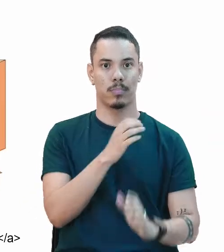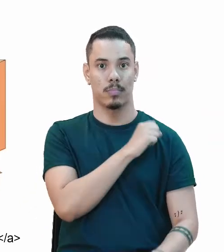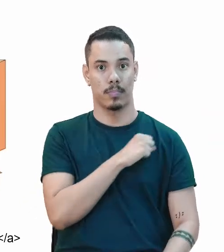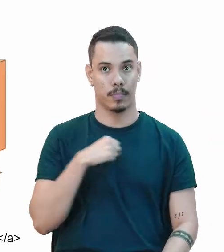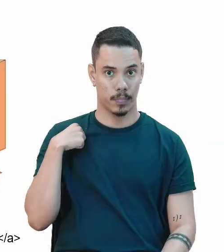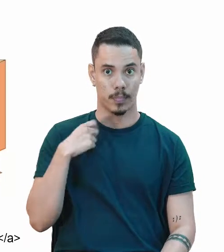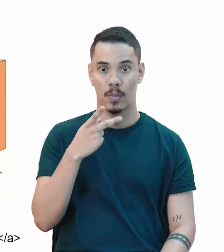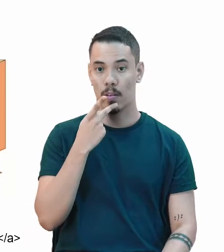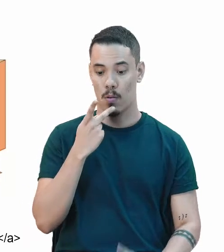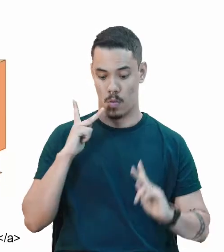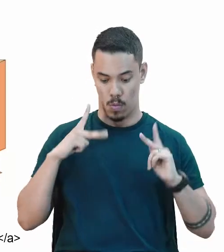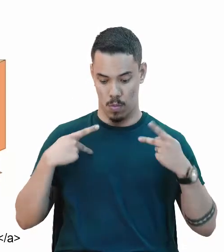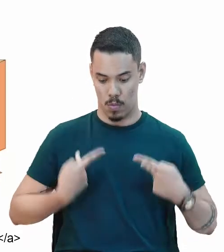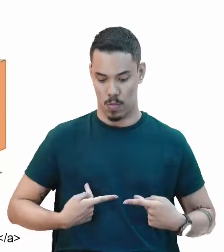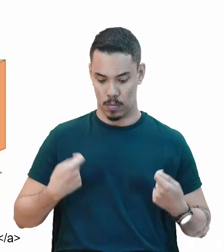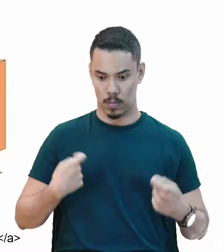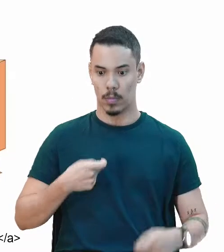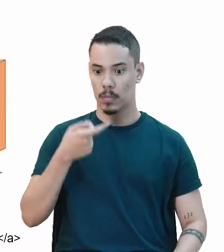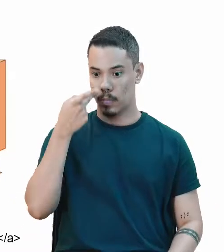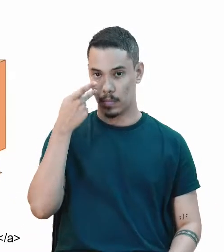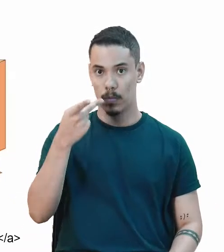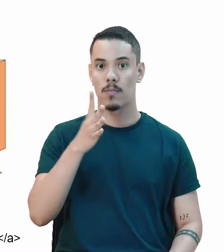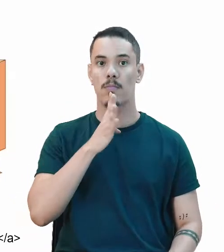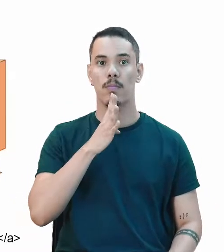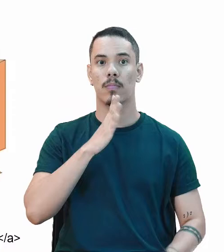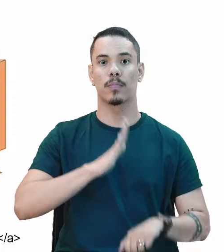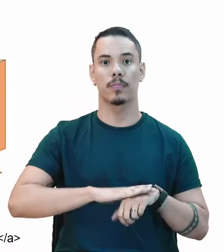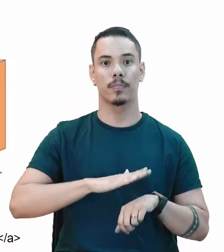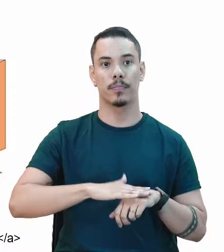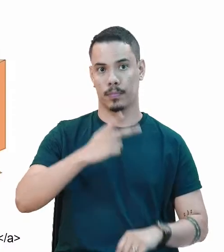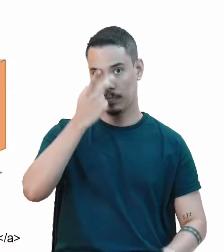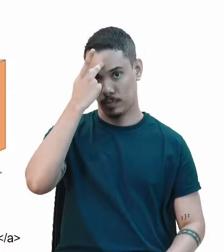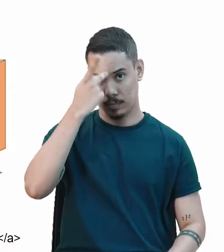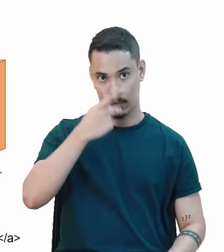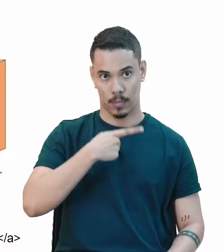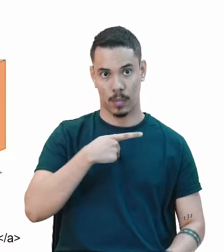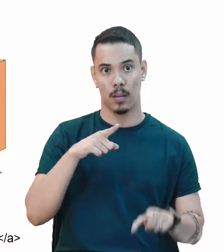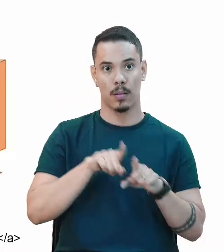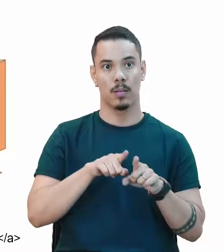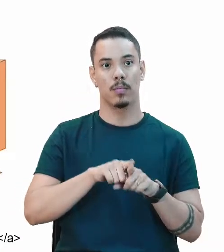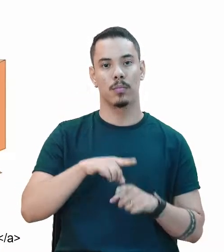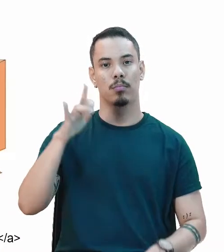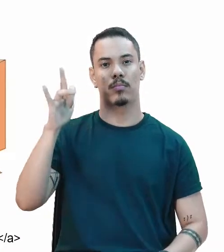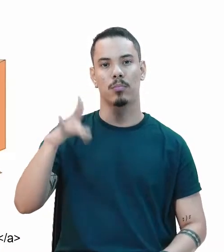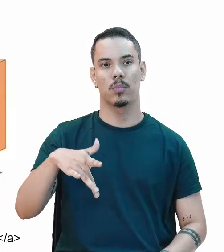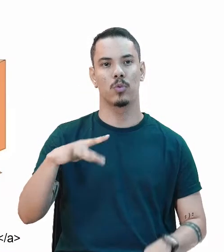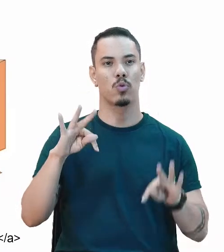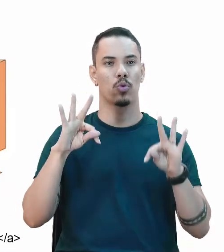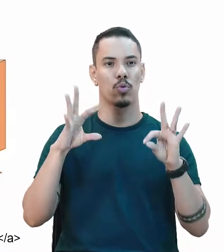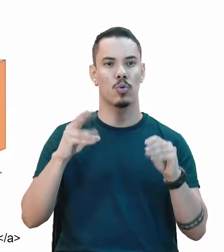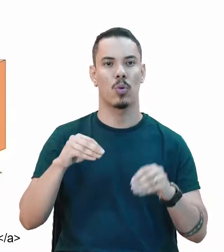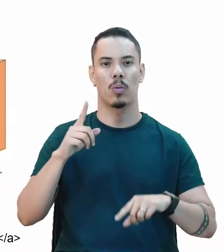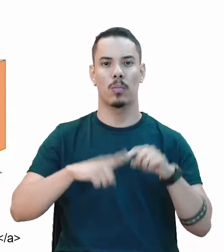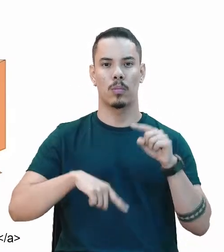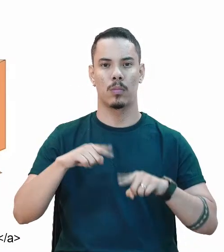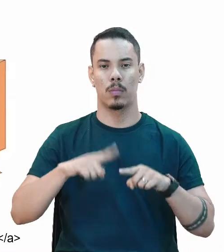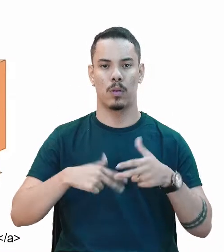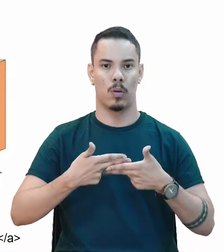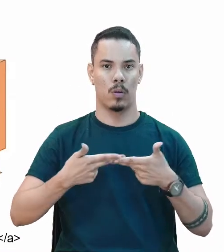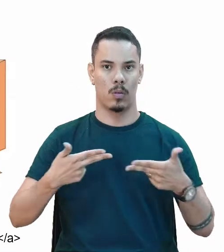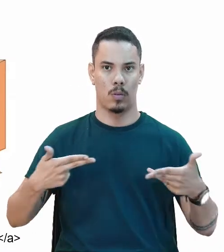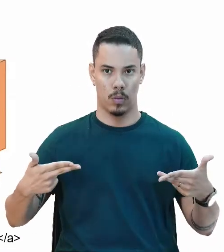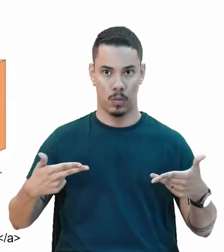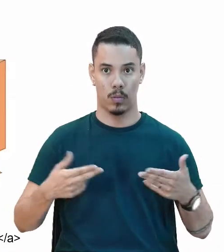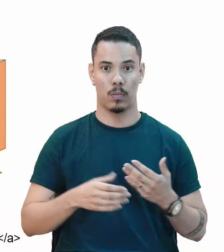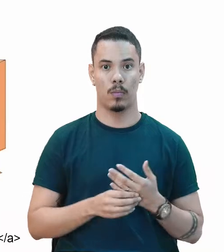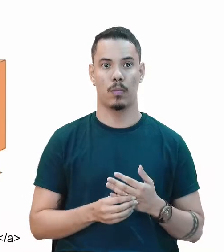deve procurar conhecer a si mesmo e desprezar todos os bens materiais. Então,